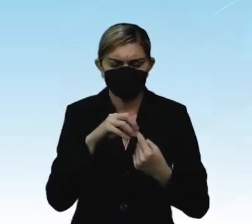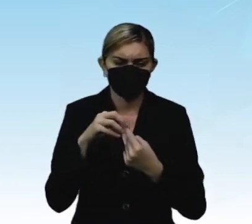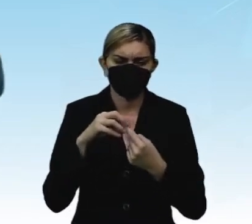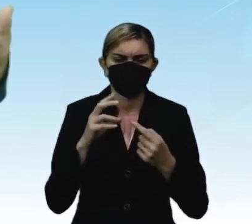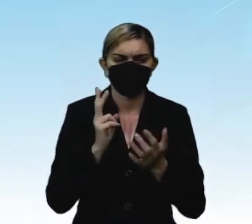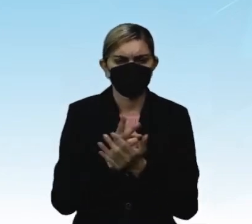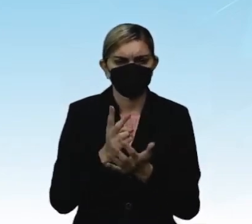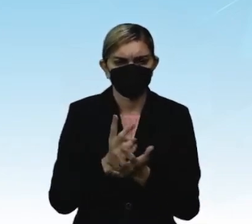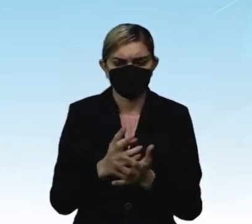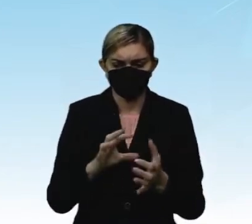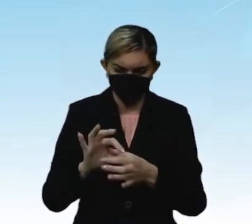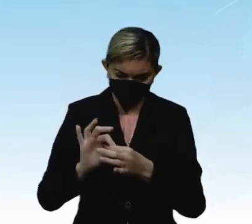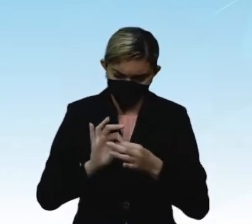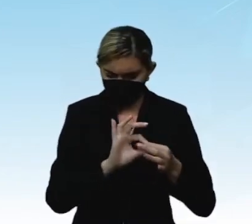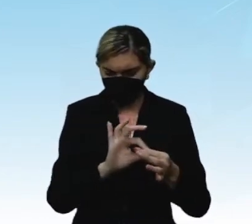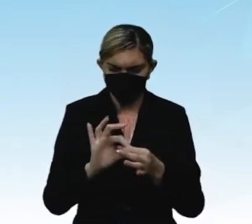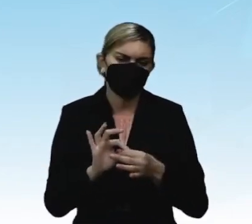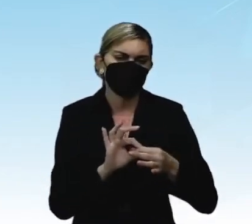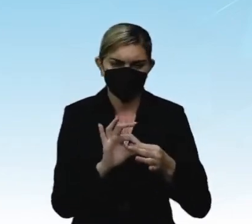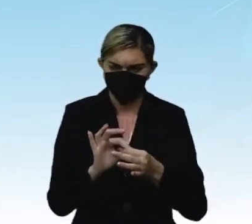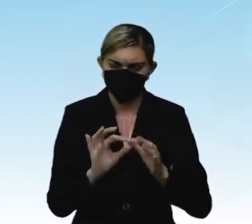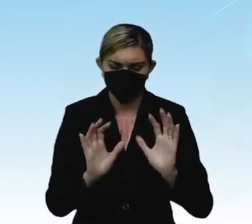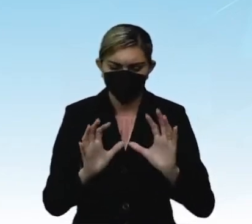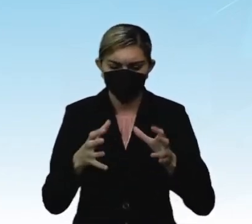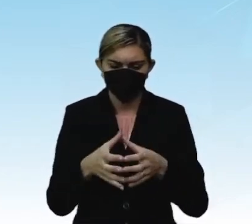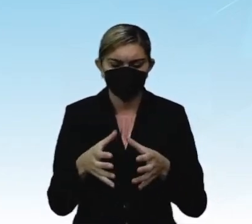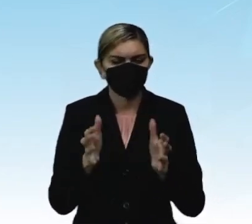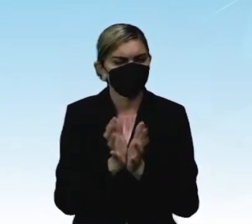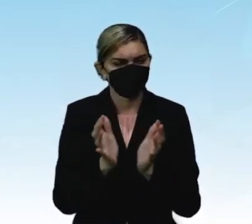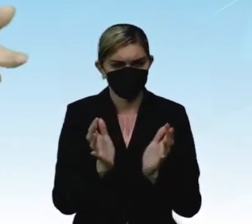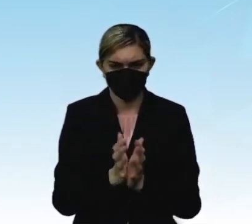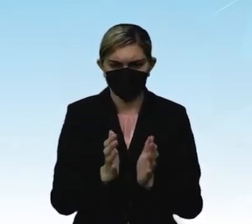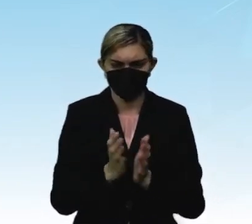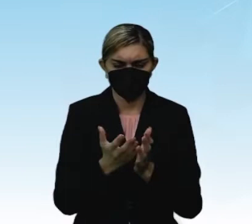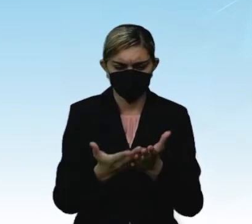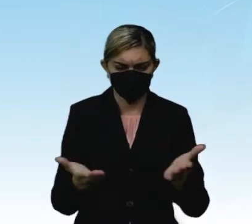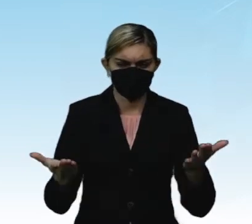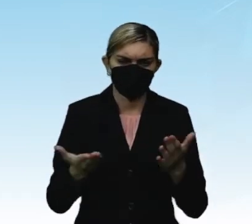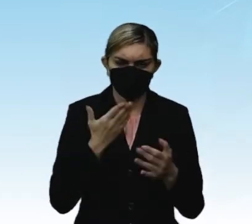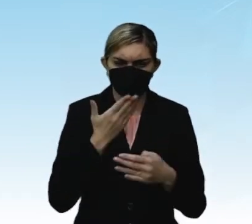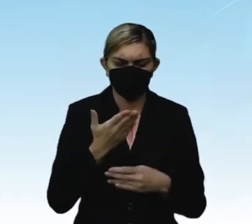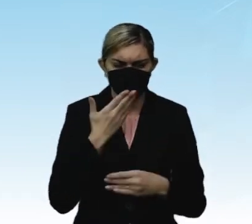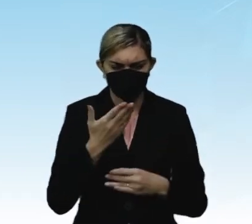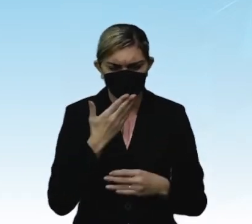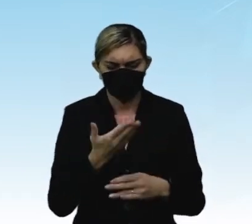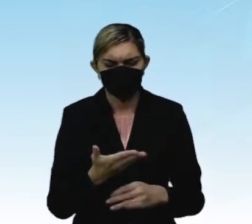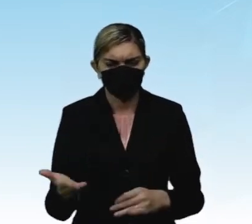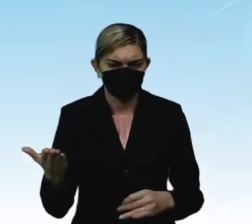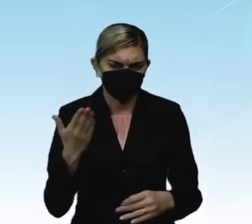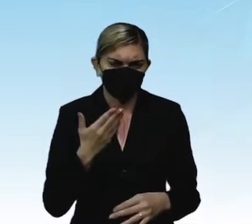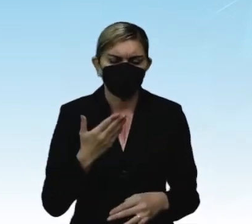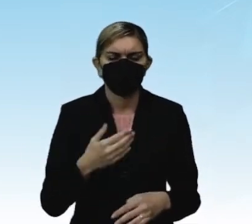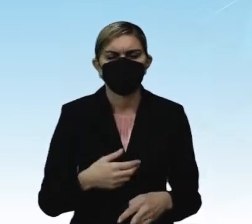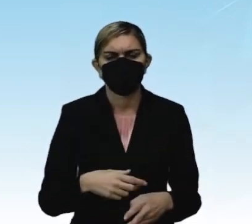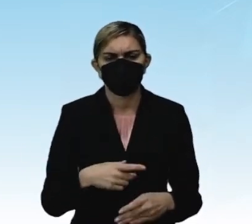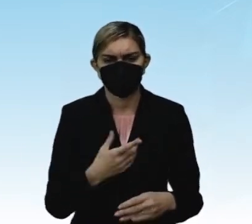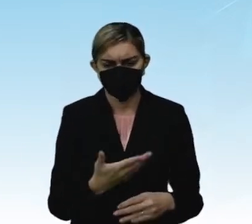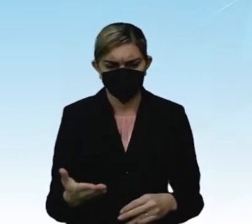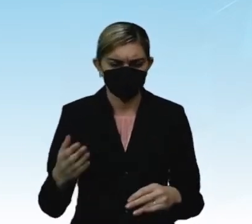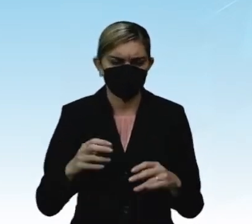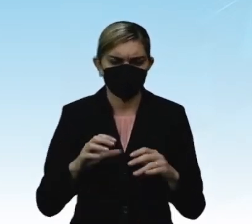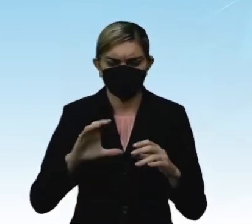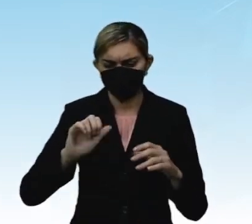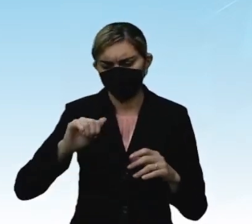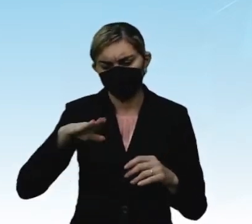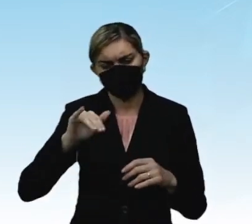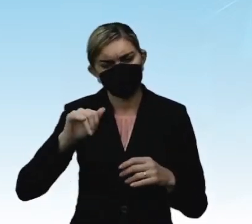no coletivo, no grande grupo, tá? Vão estar nas tribos, nas aldeias dele, certo? As suas